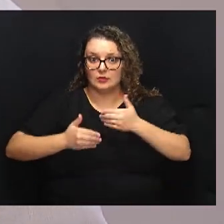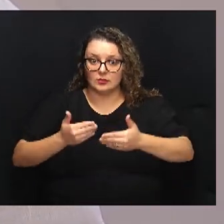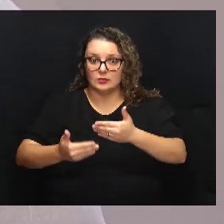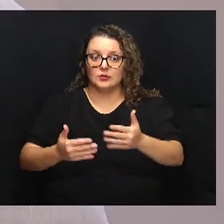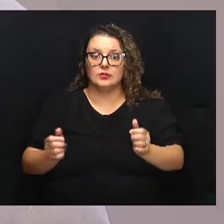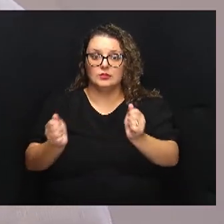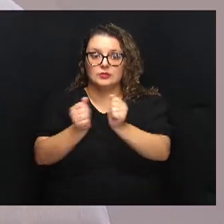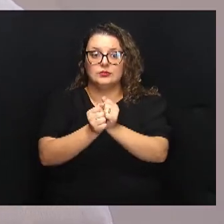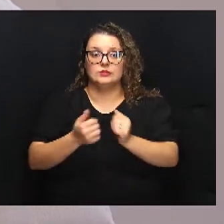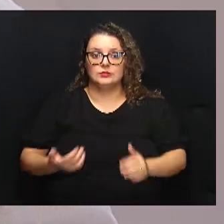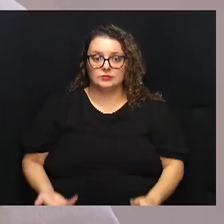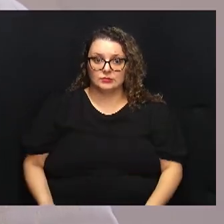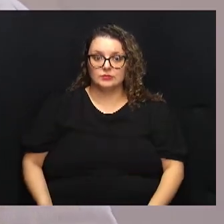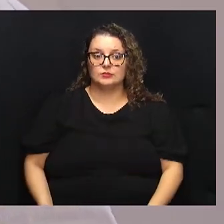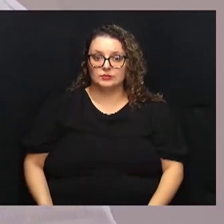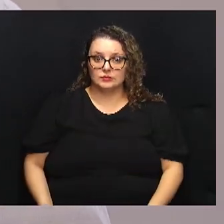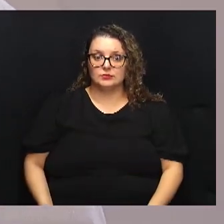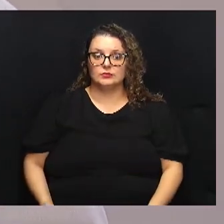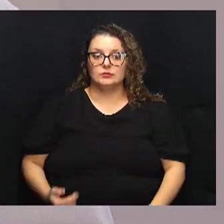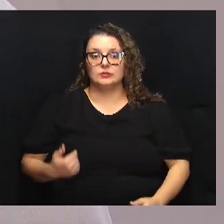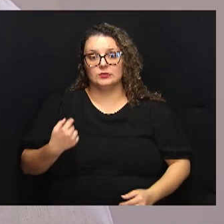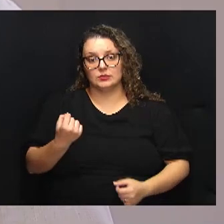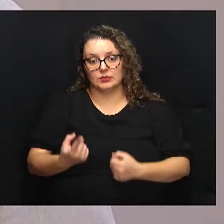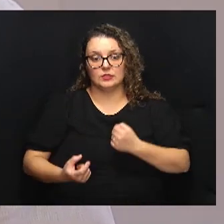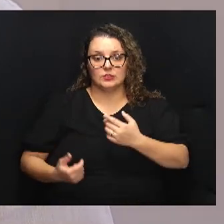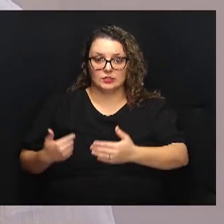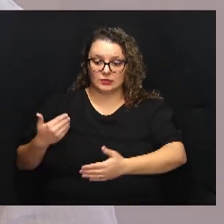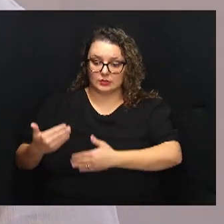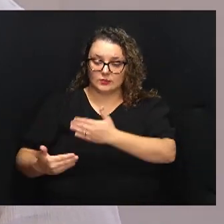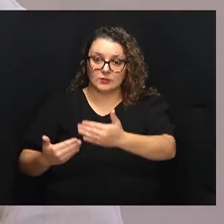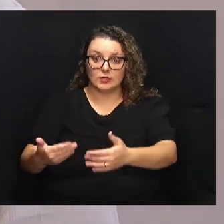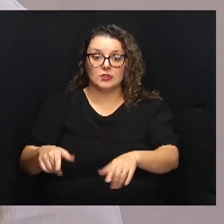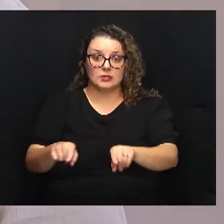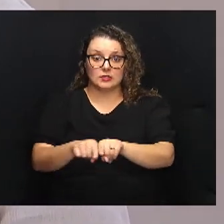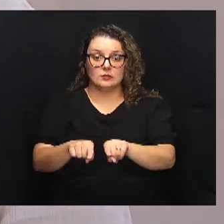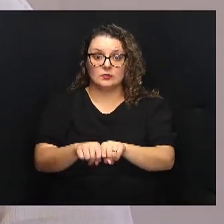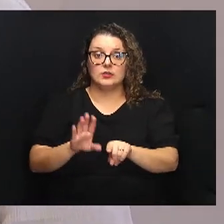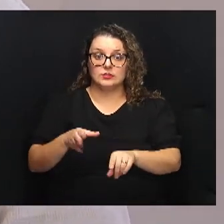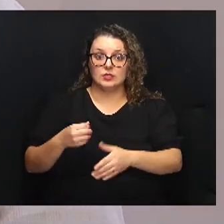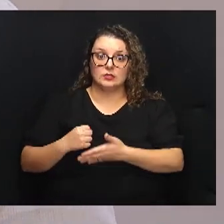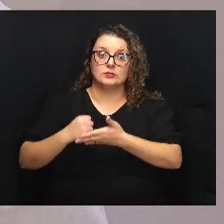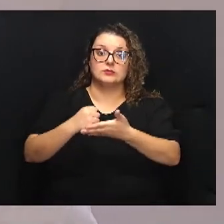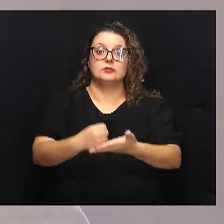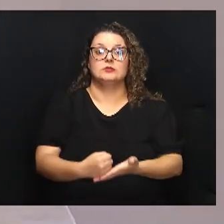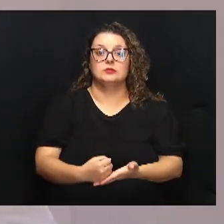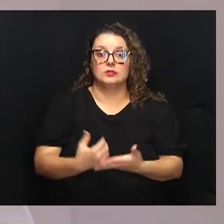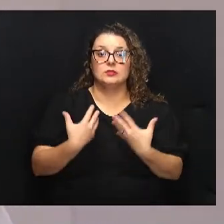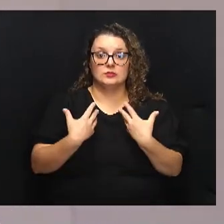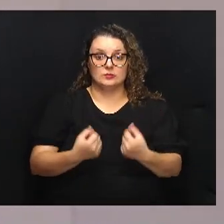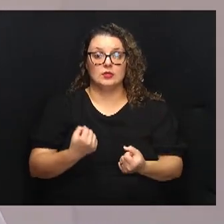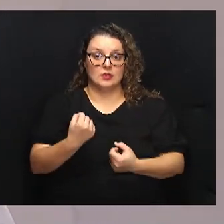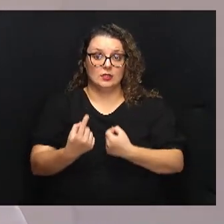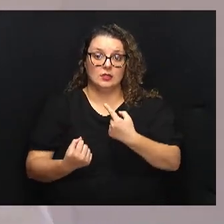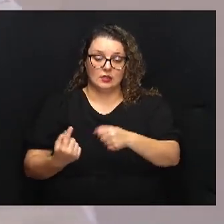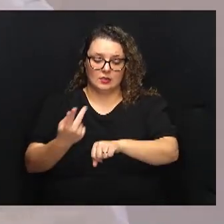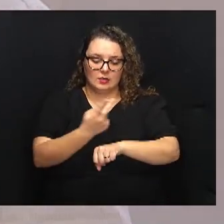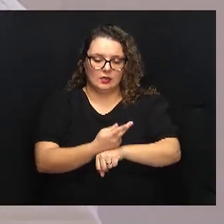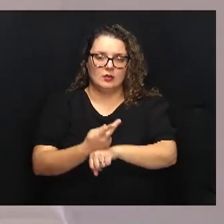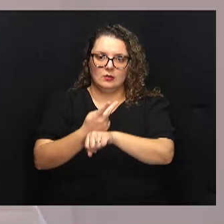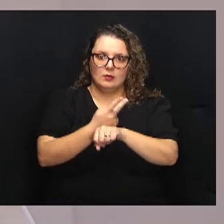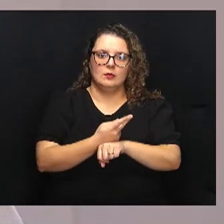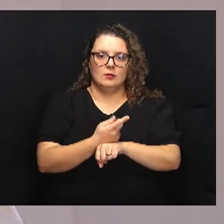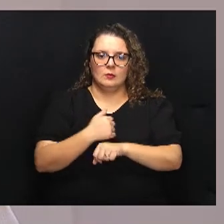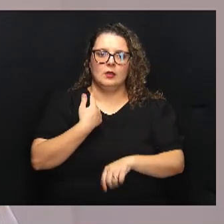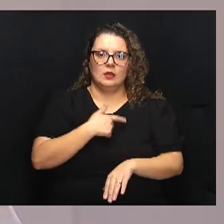conjunta e alguns processos. E esses processos, inclusive, já nos levaram a ganhar algumas premiações que